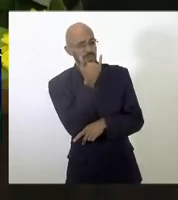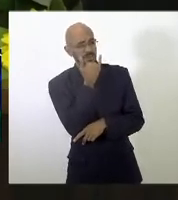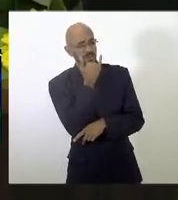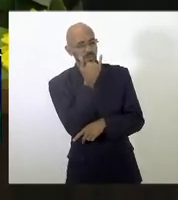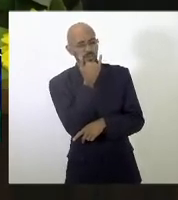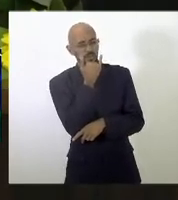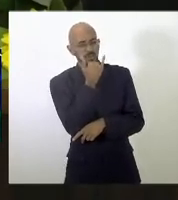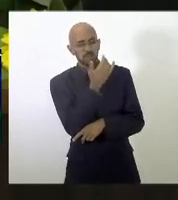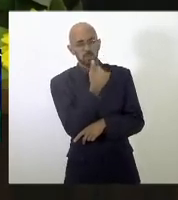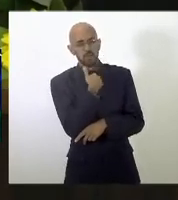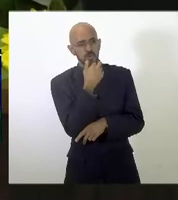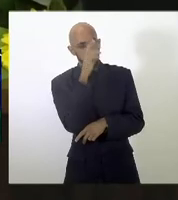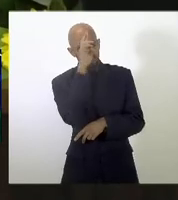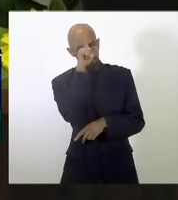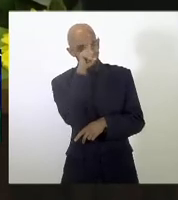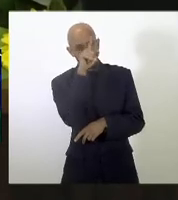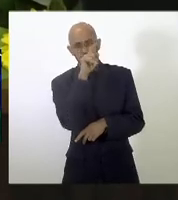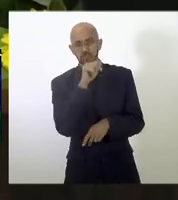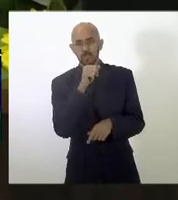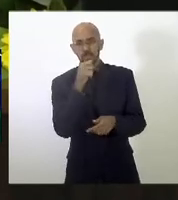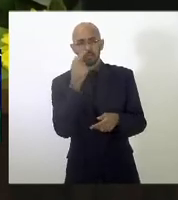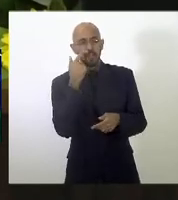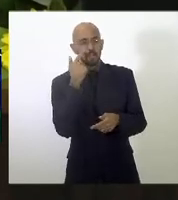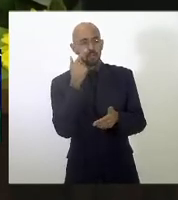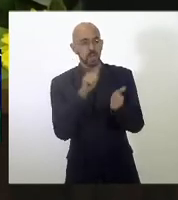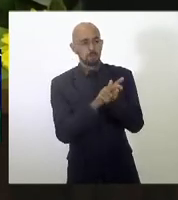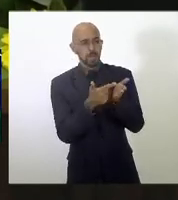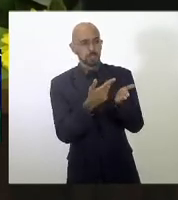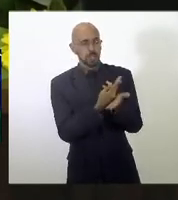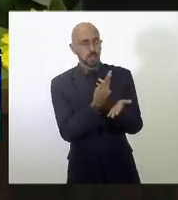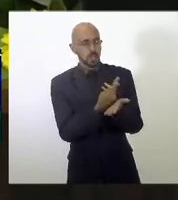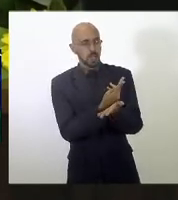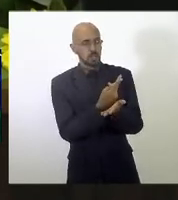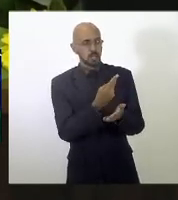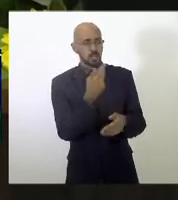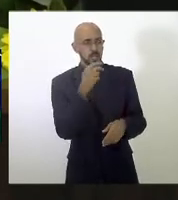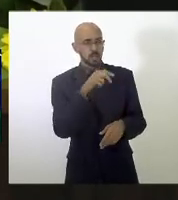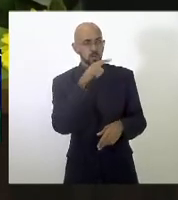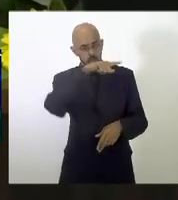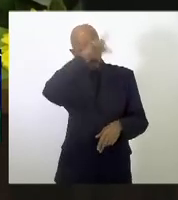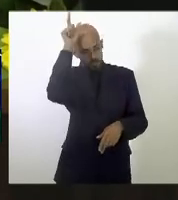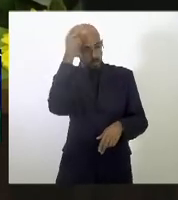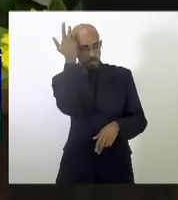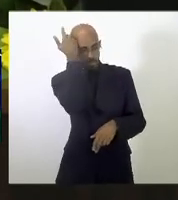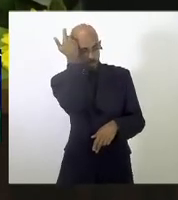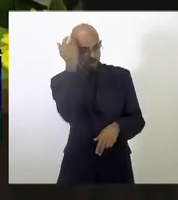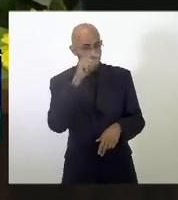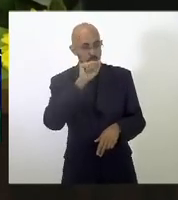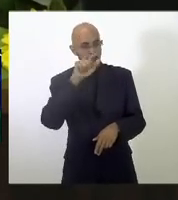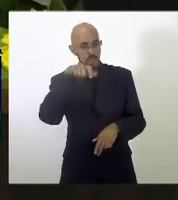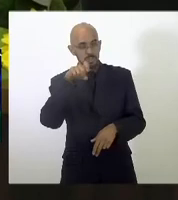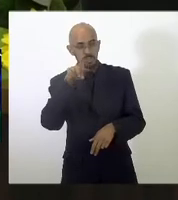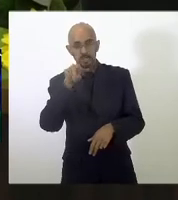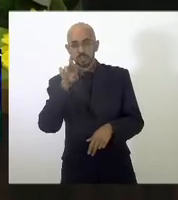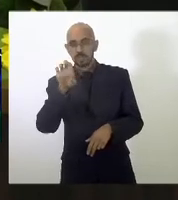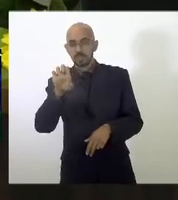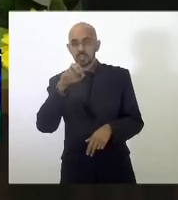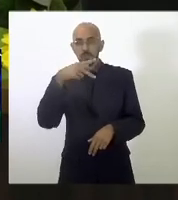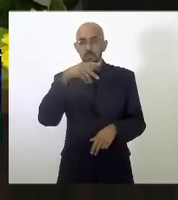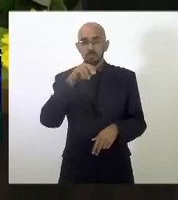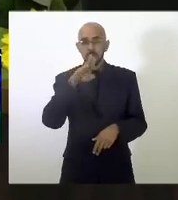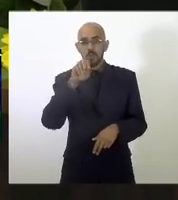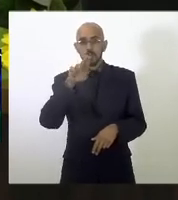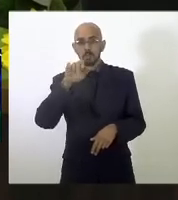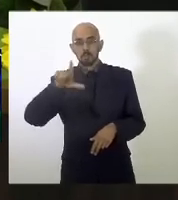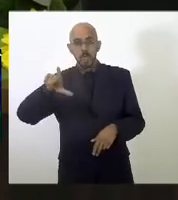Perdão. Eu estava lendo a outra página. Luiz Paulo, Eliomar Coelho, Alana Passos, Alexandre Knoploch, Poubel, Renata Souza e